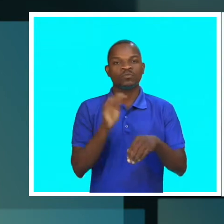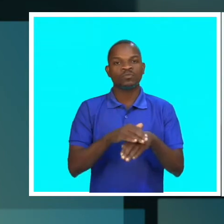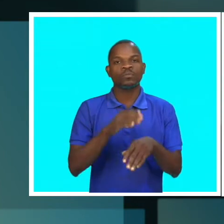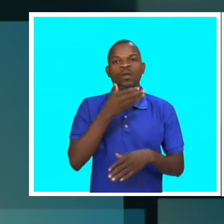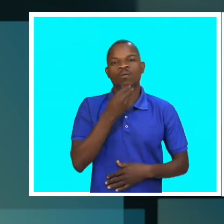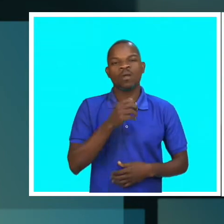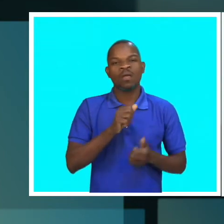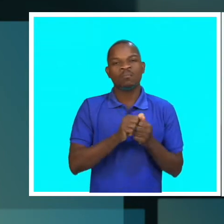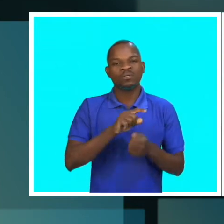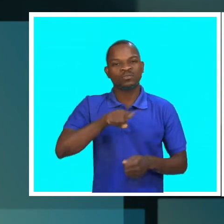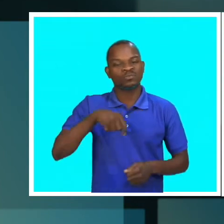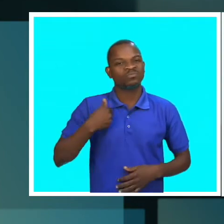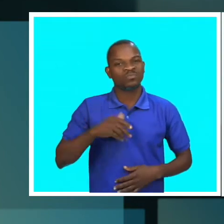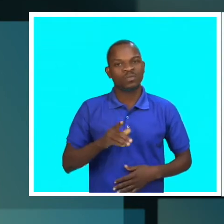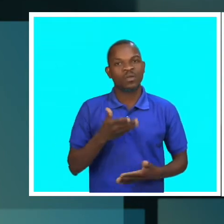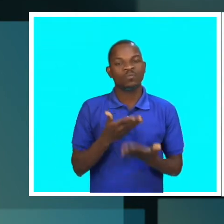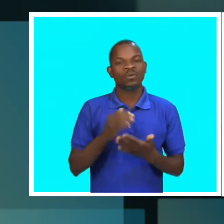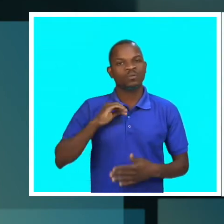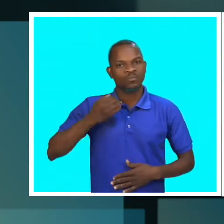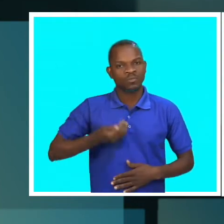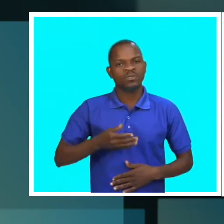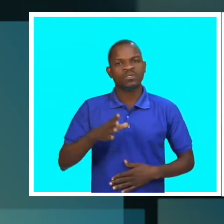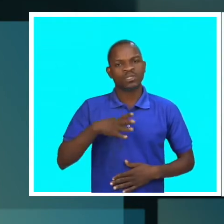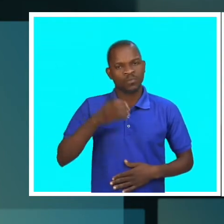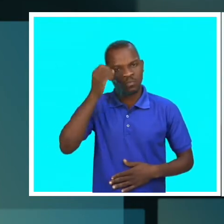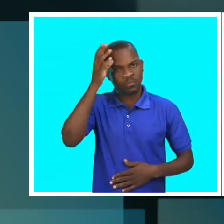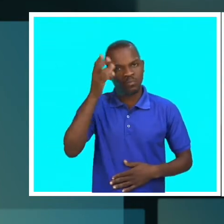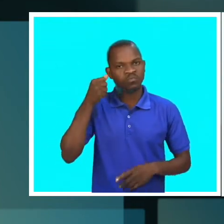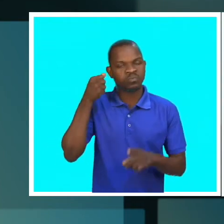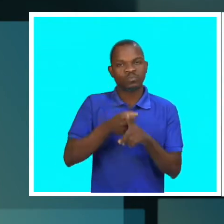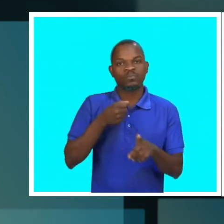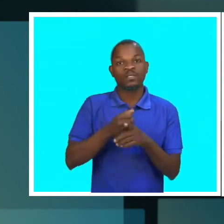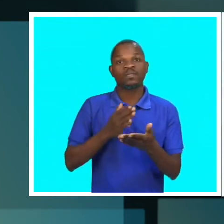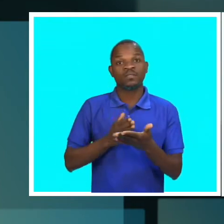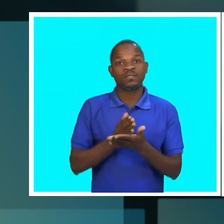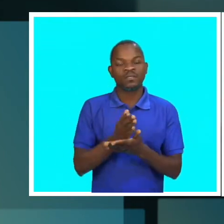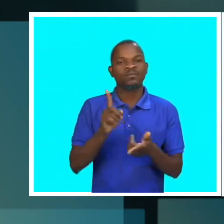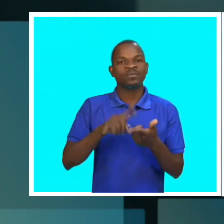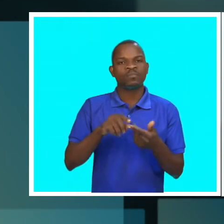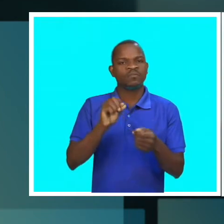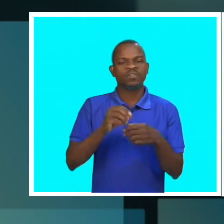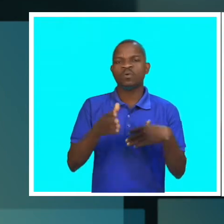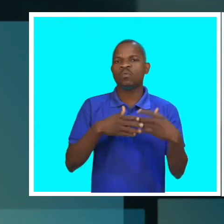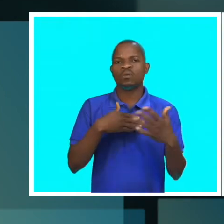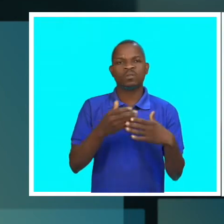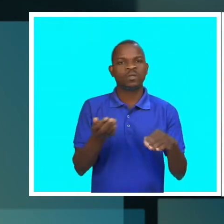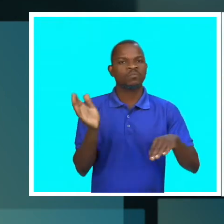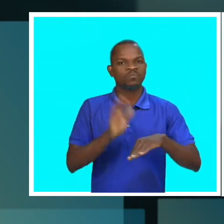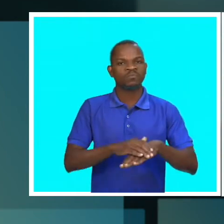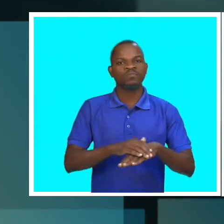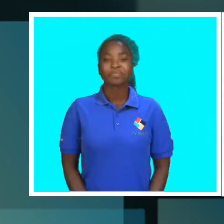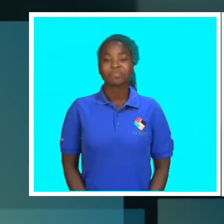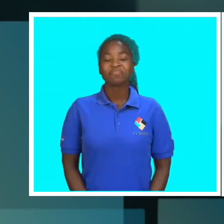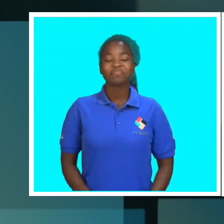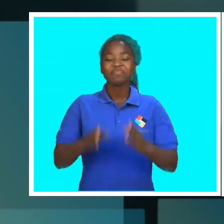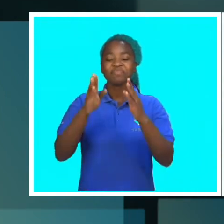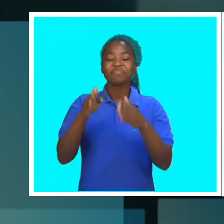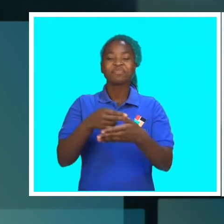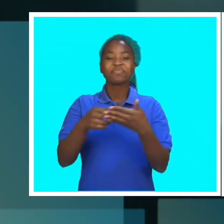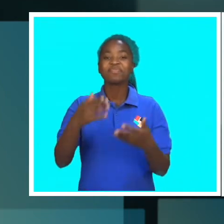que são masculinas. Não é isso que nós queremos. Afinal de contas a mulher tem capacidade de lutar pelos seus direitos e também de exercer qualquer tipo de profissão.